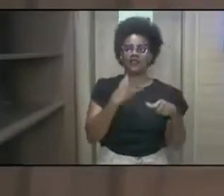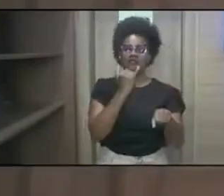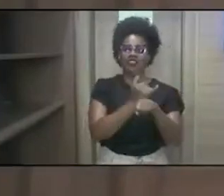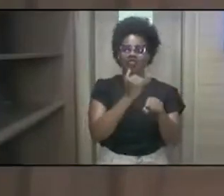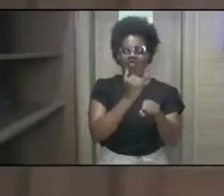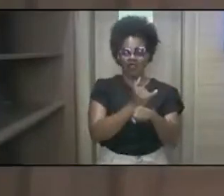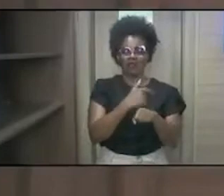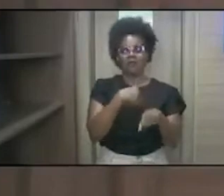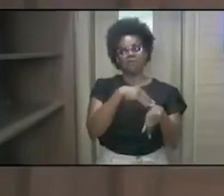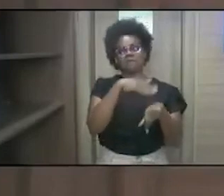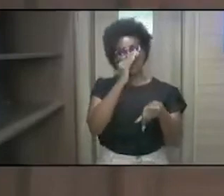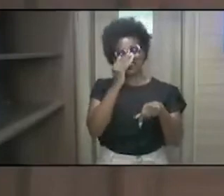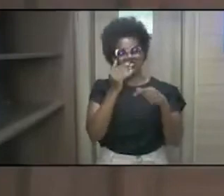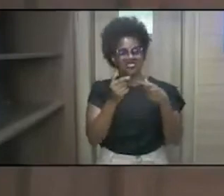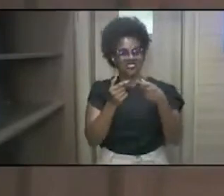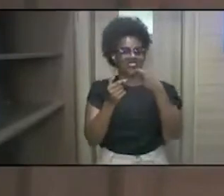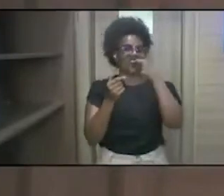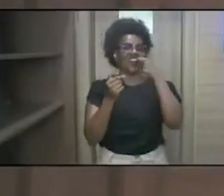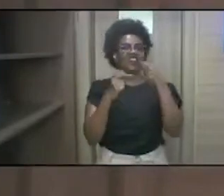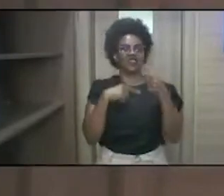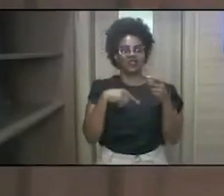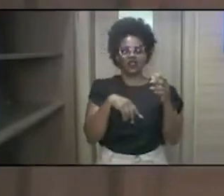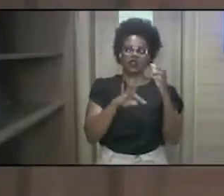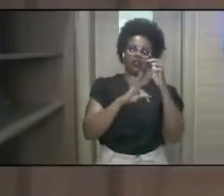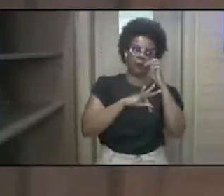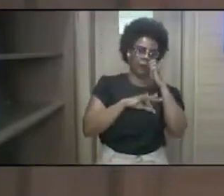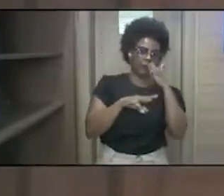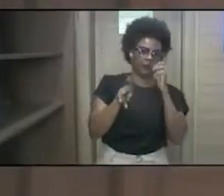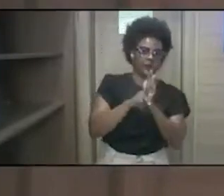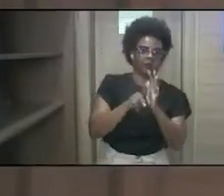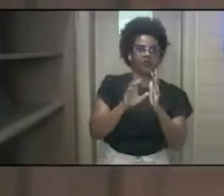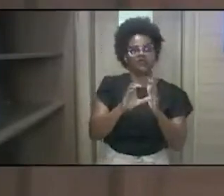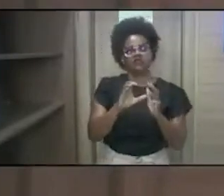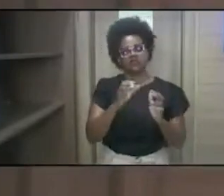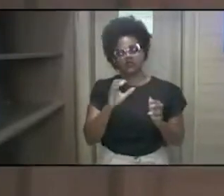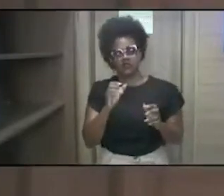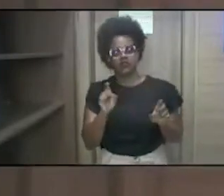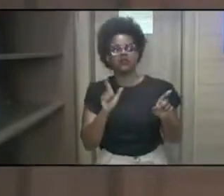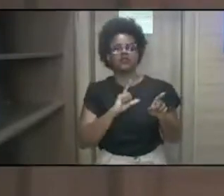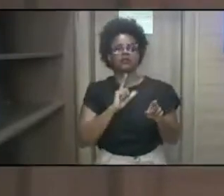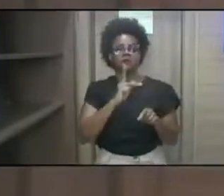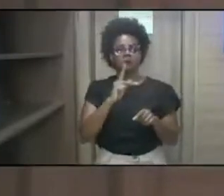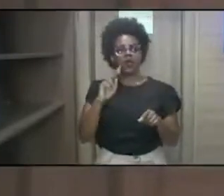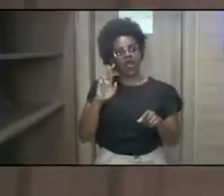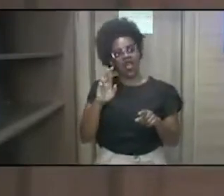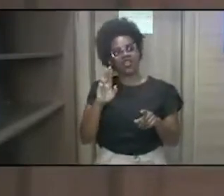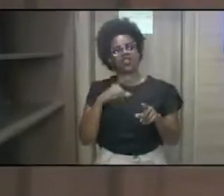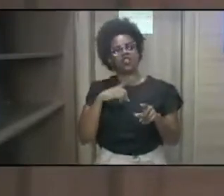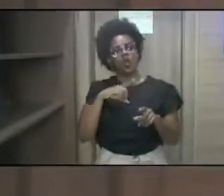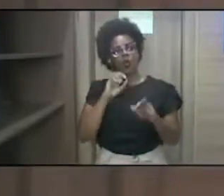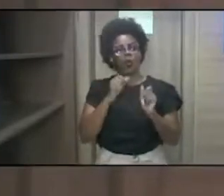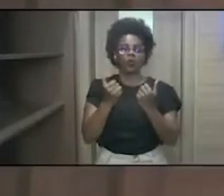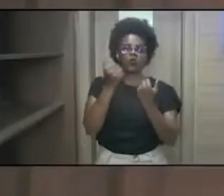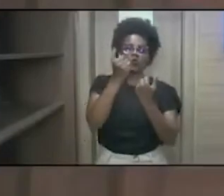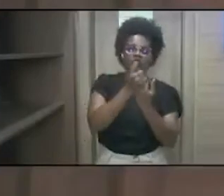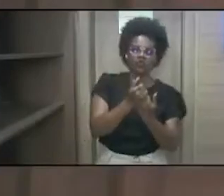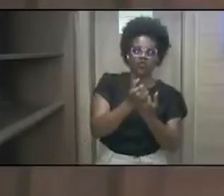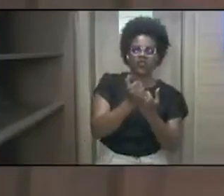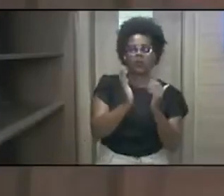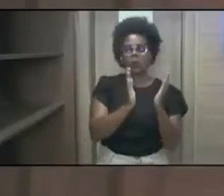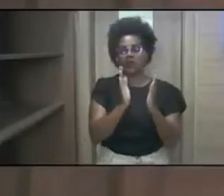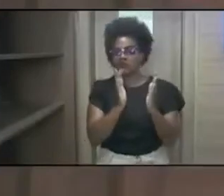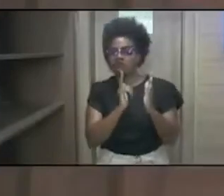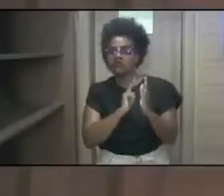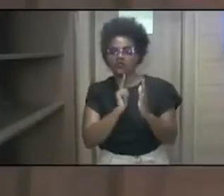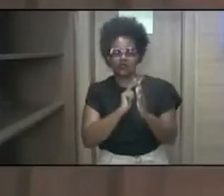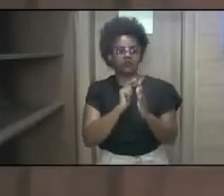mais reconhecida do ponto de vista técnico-científico, enquanto que a PPA é vista como uma provisória, mas de má qualidade de uma prótese